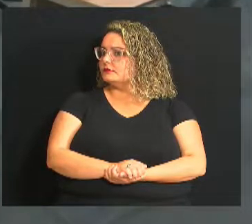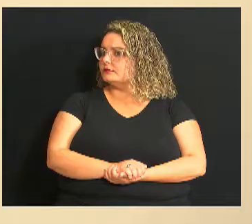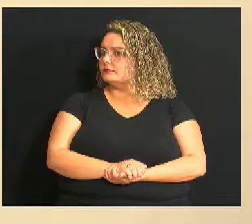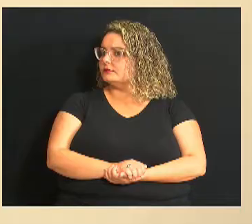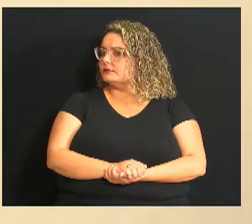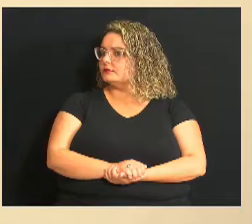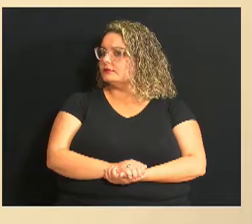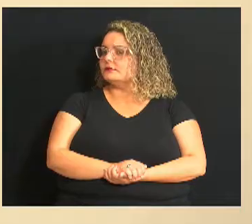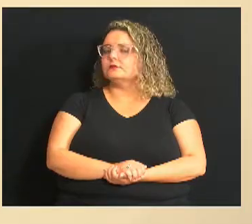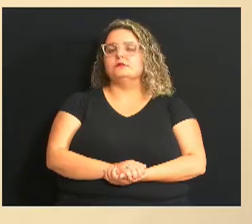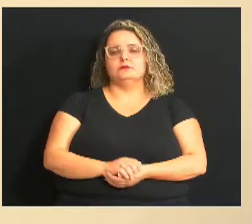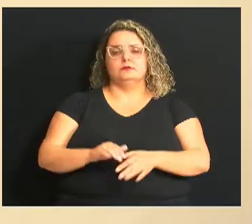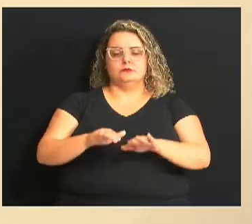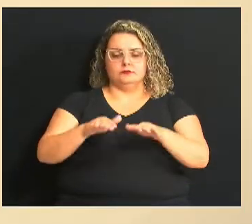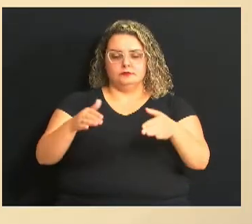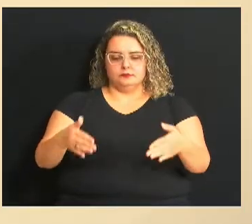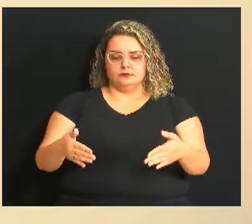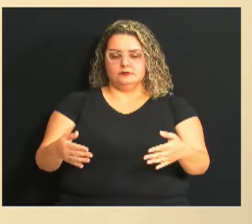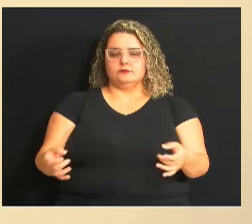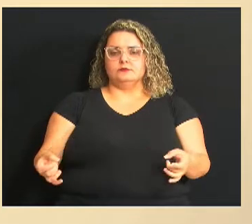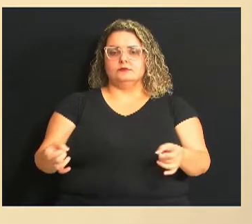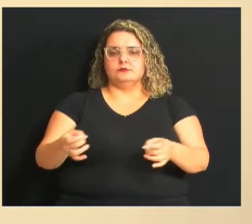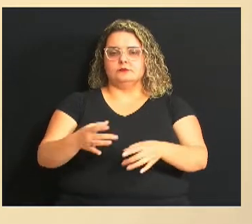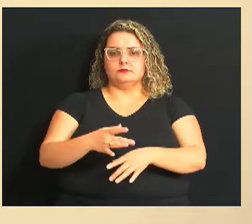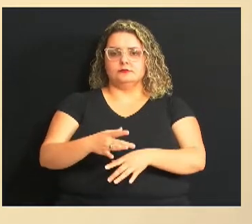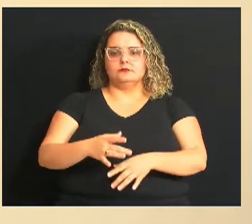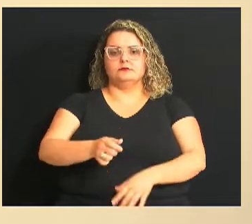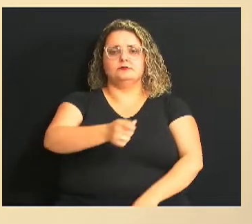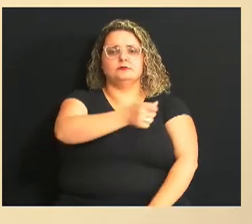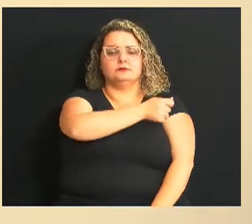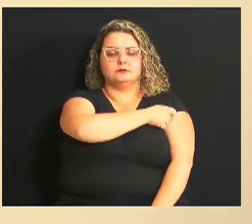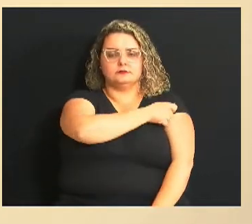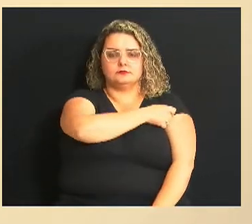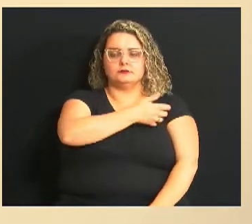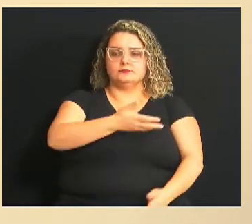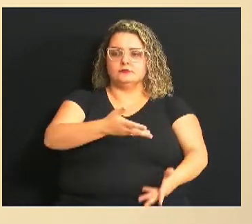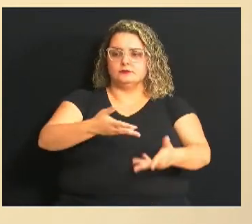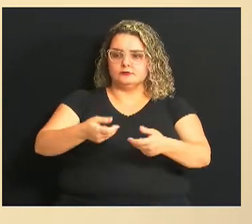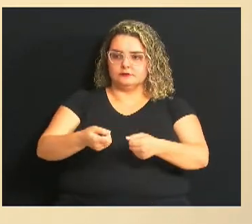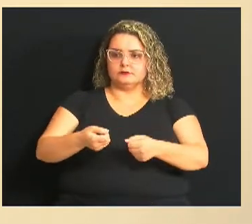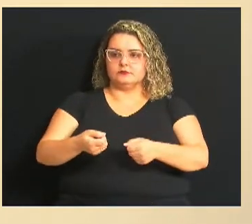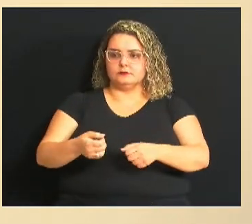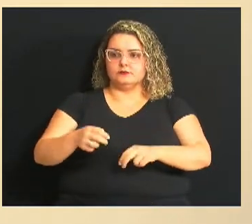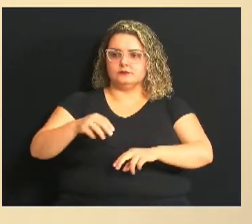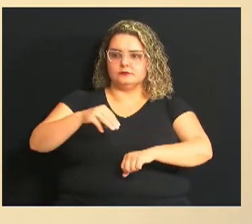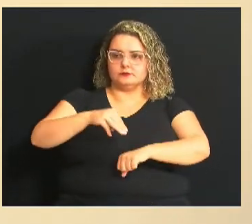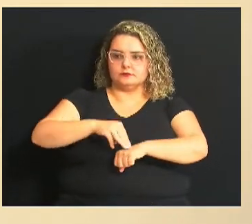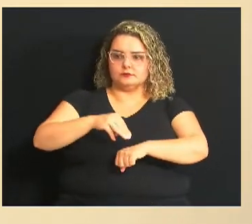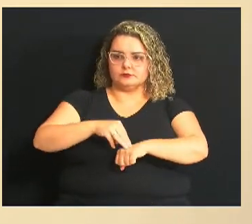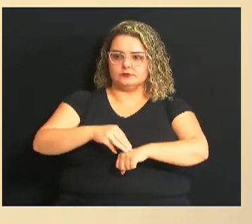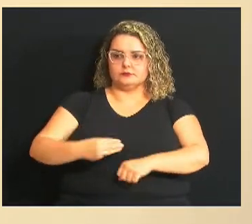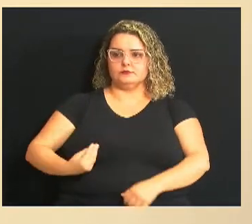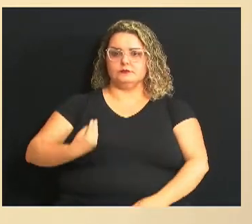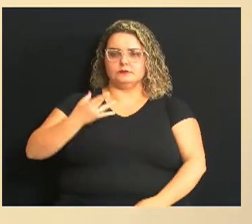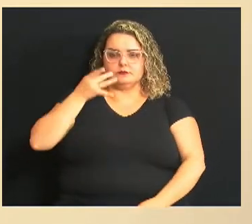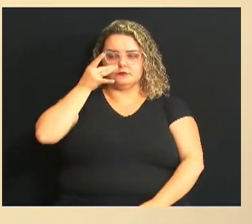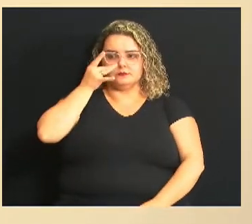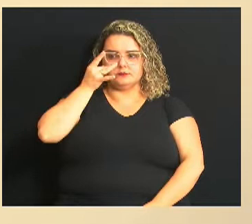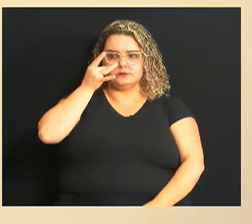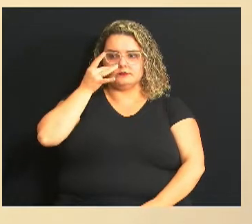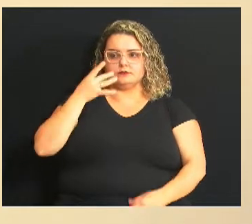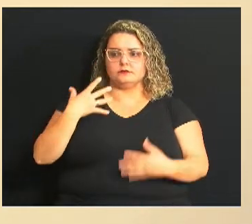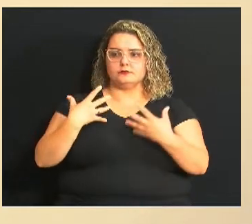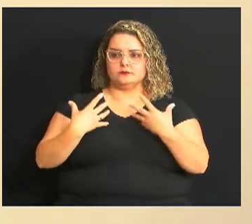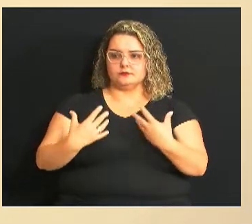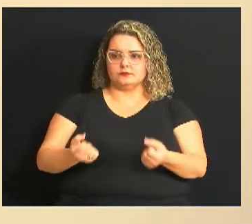Uma vez composta a mesa de autoridades, convidamos os seus componentes e demais presentes a receberem